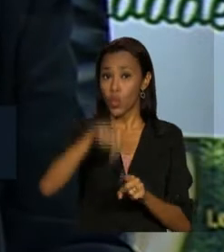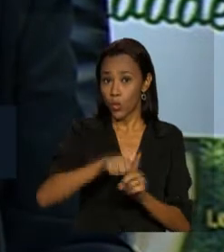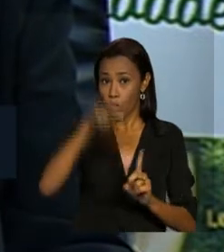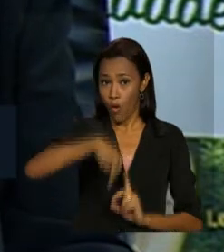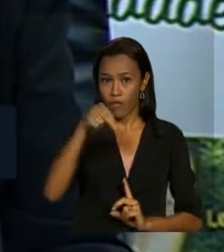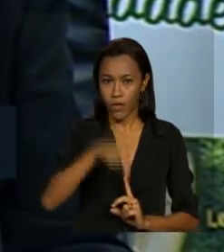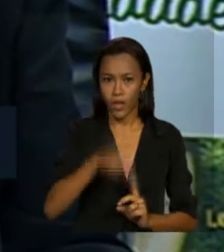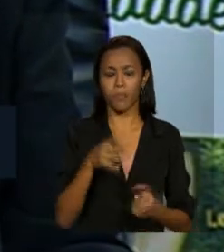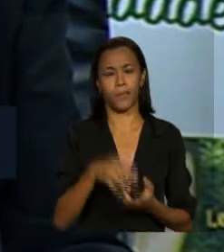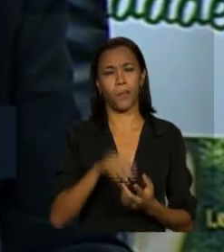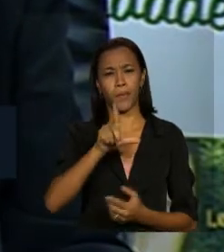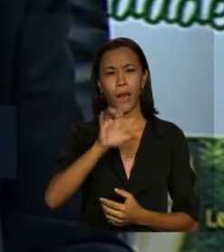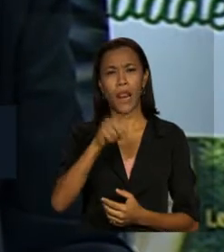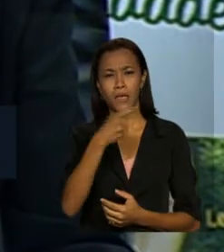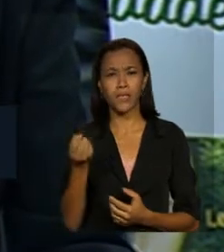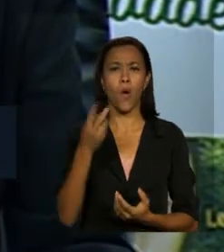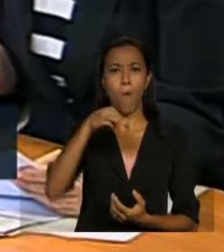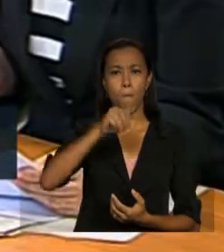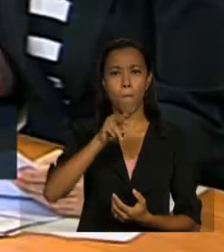modular, pessoas com lesão modular.